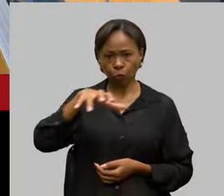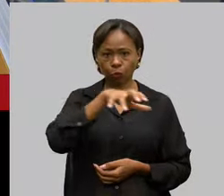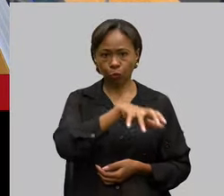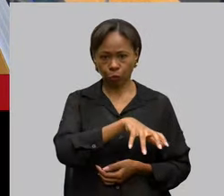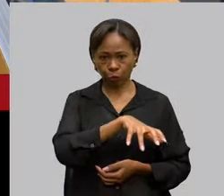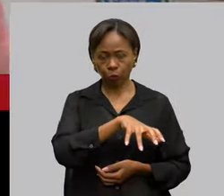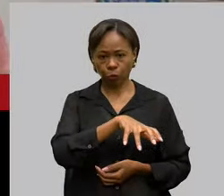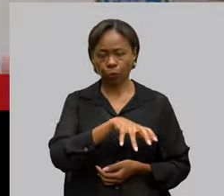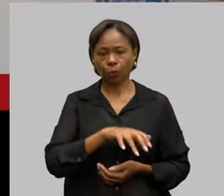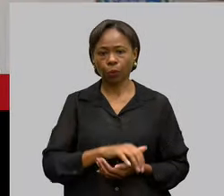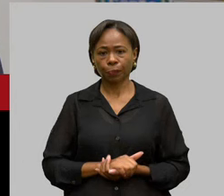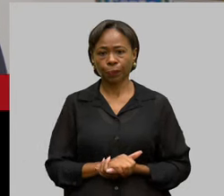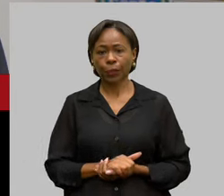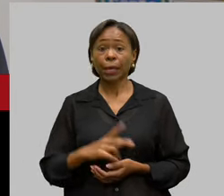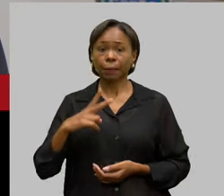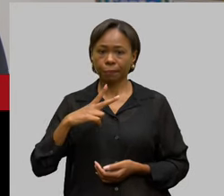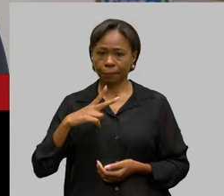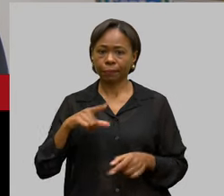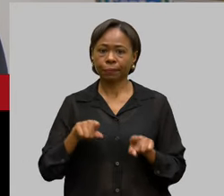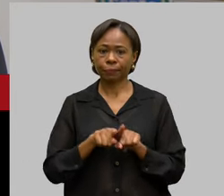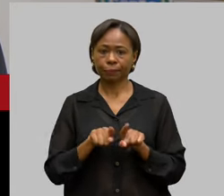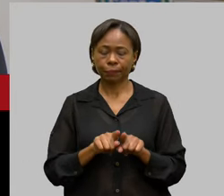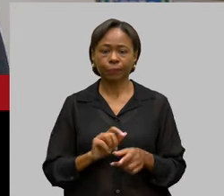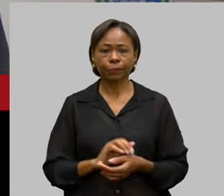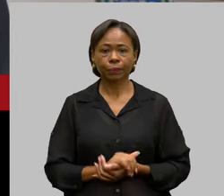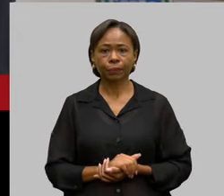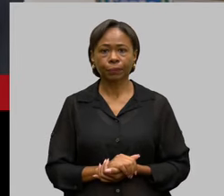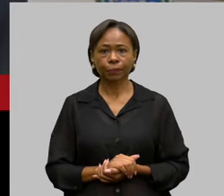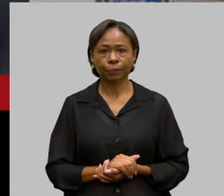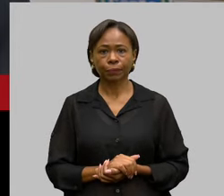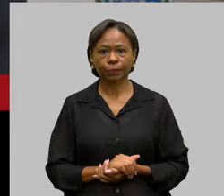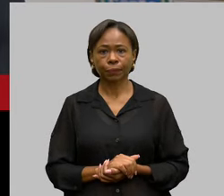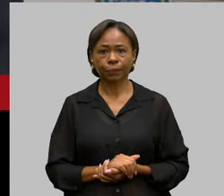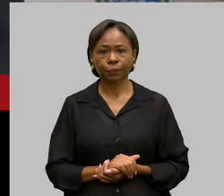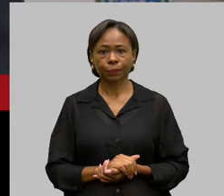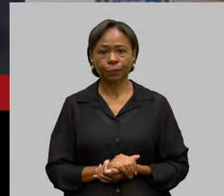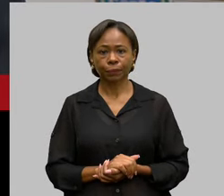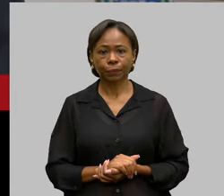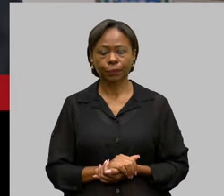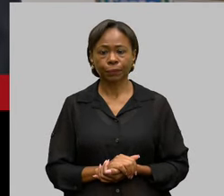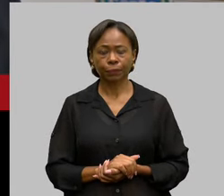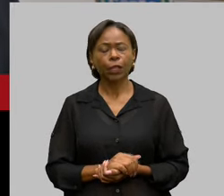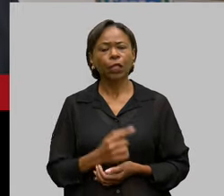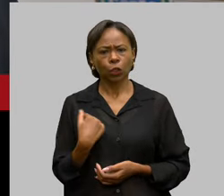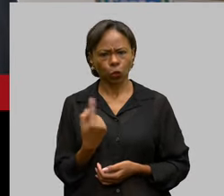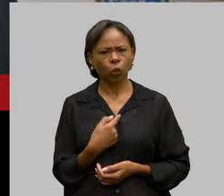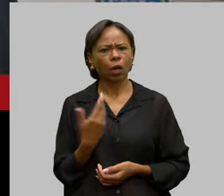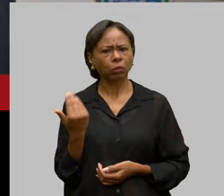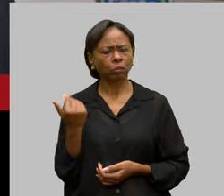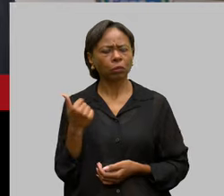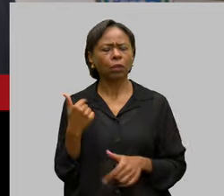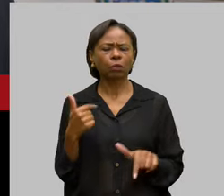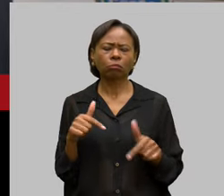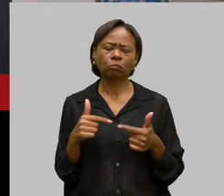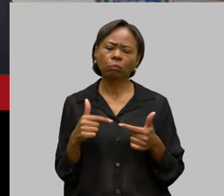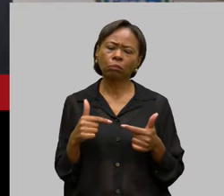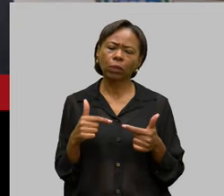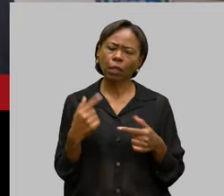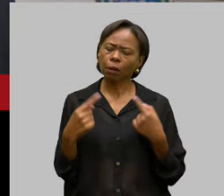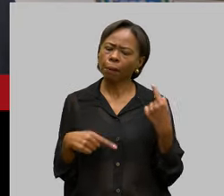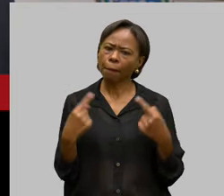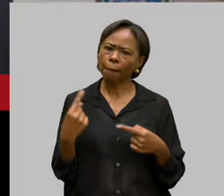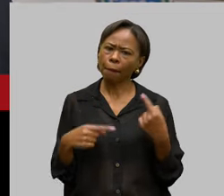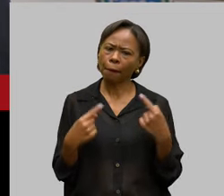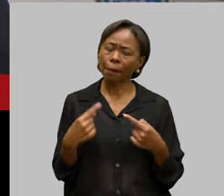e privada e nós fazíamos essas discussões né quando me falavam de cálculo atorial